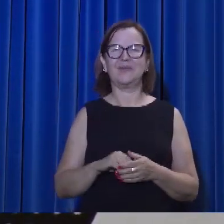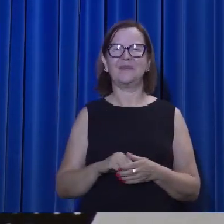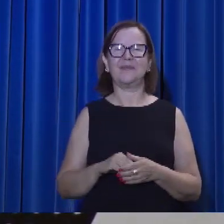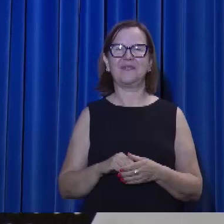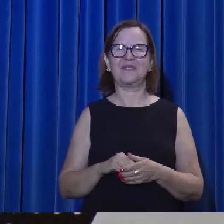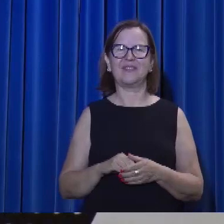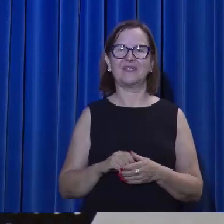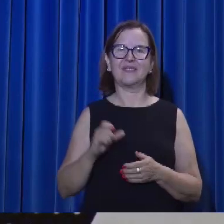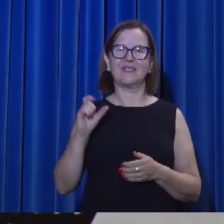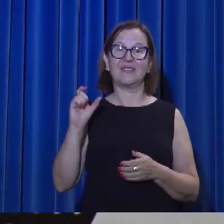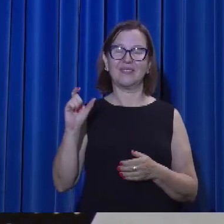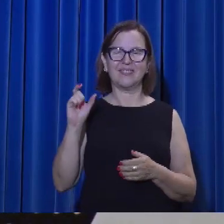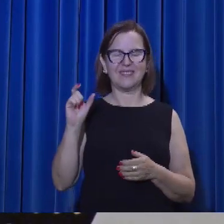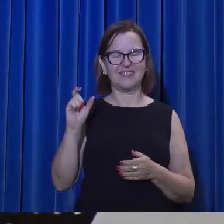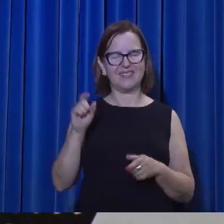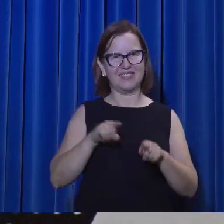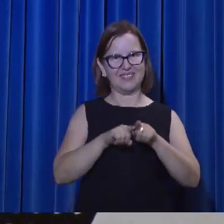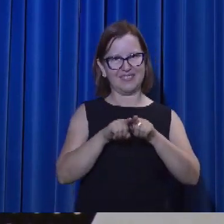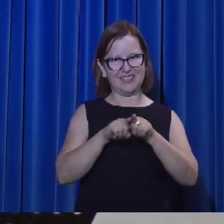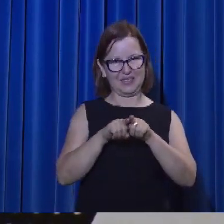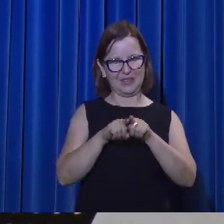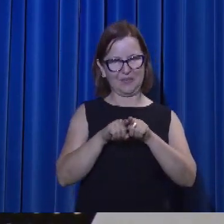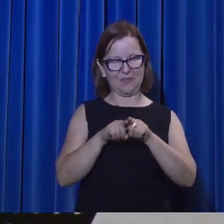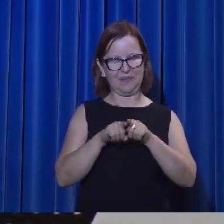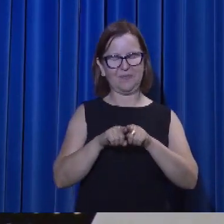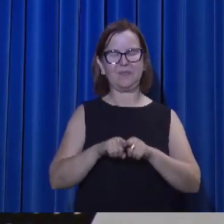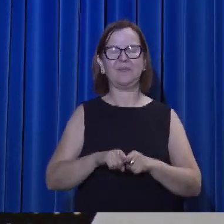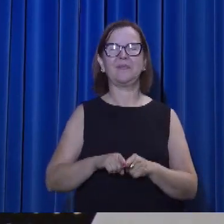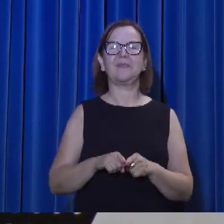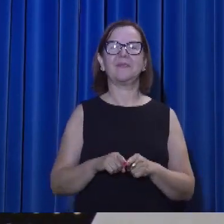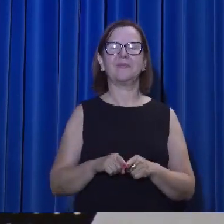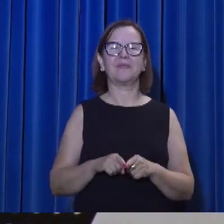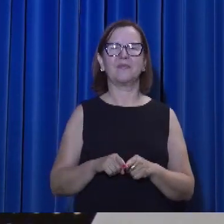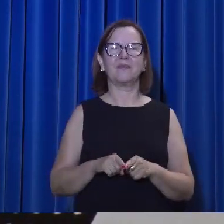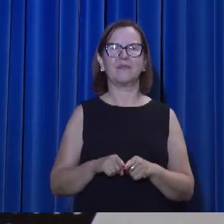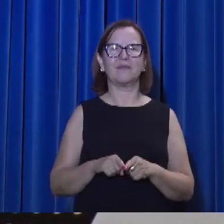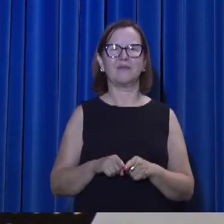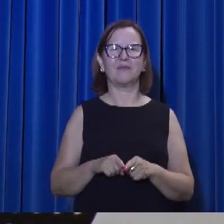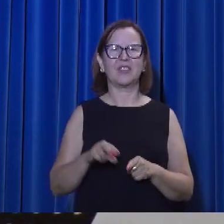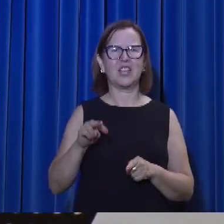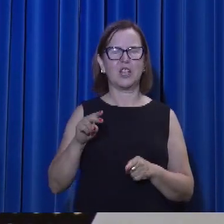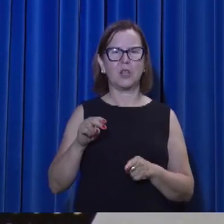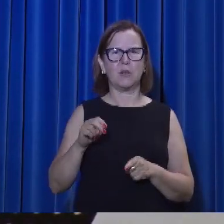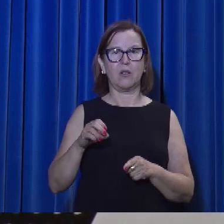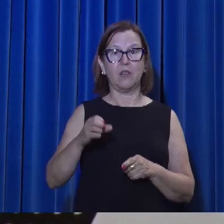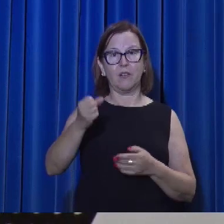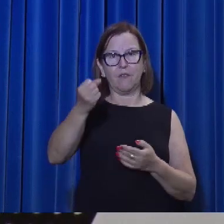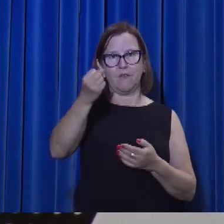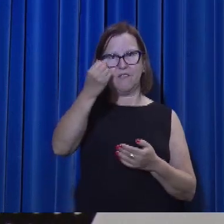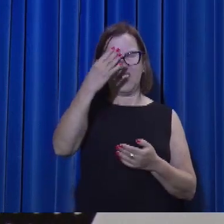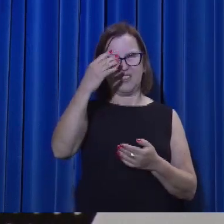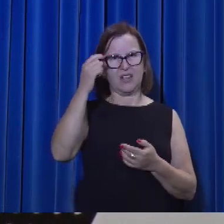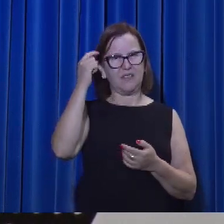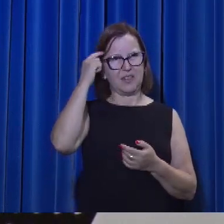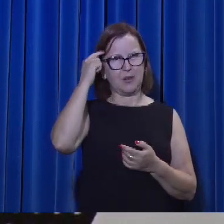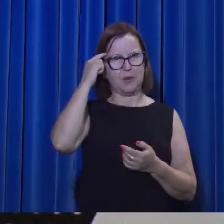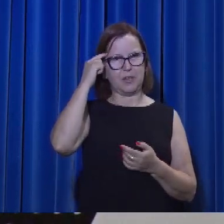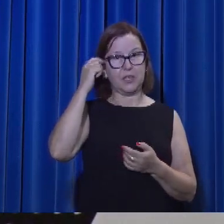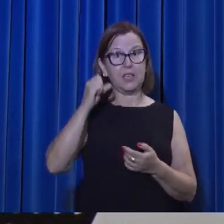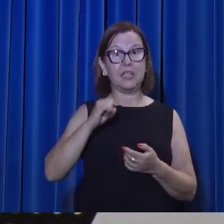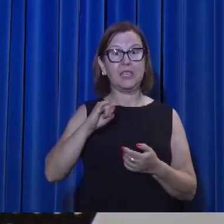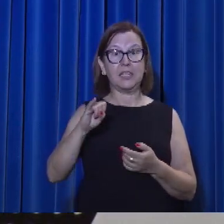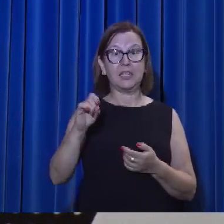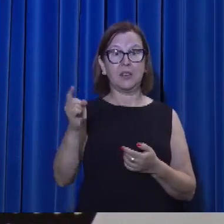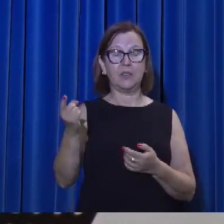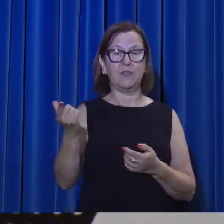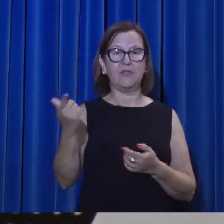A palavra, meus irmãos, a verbalização, é como se fosse uma fotografia da mente. Se eu viesse aqui hoje, na